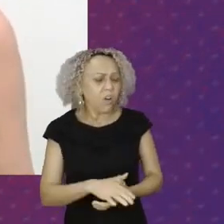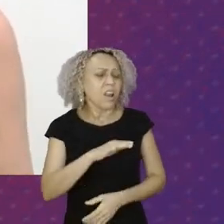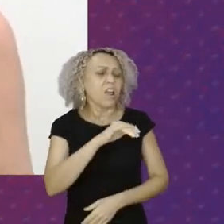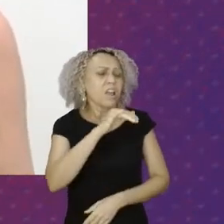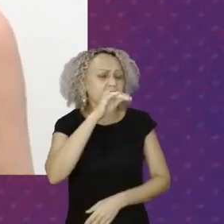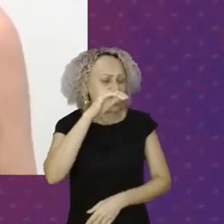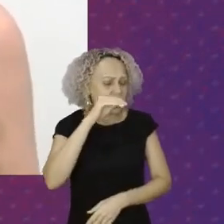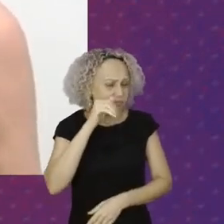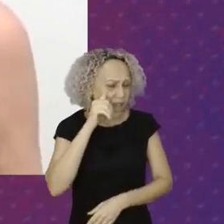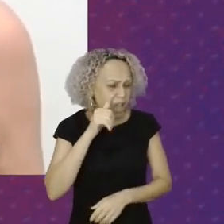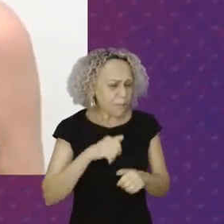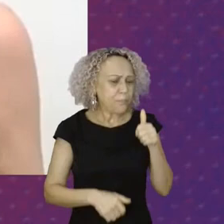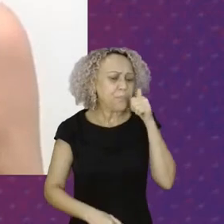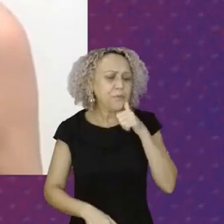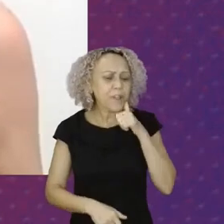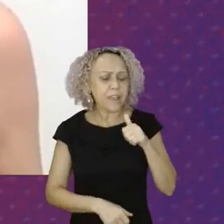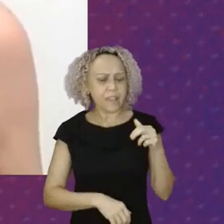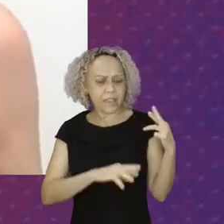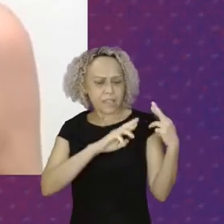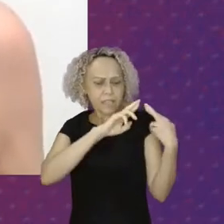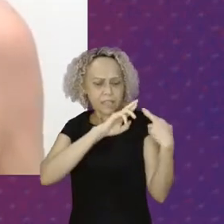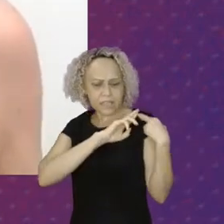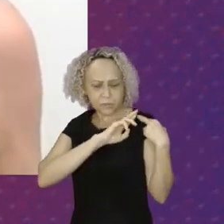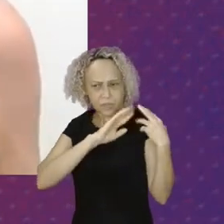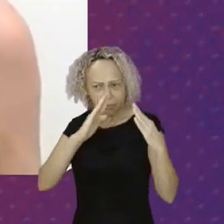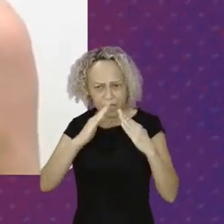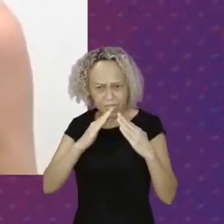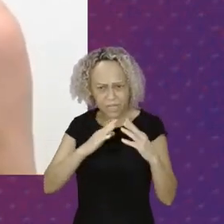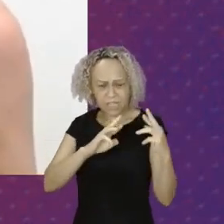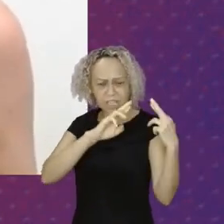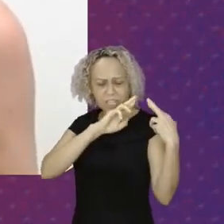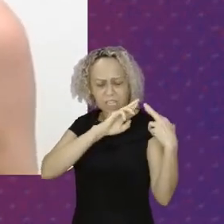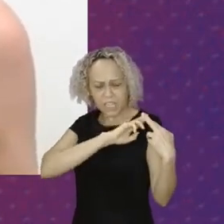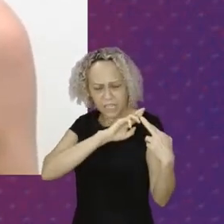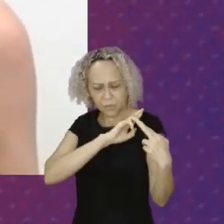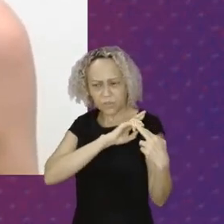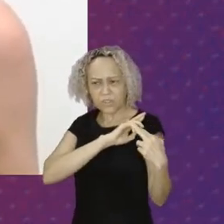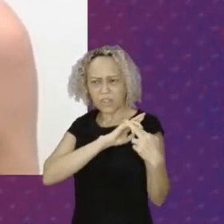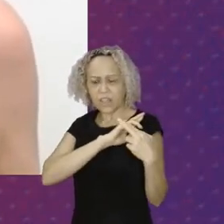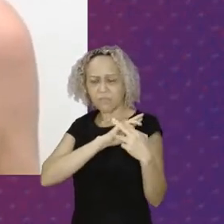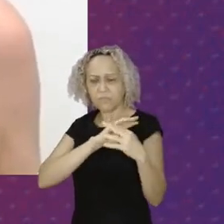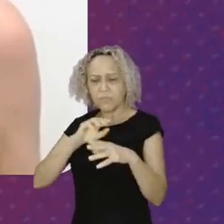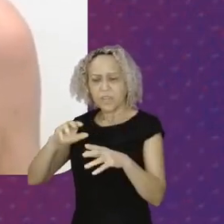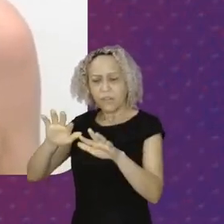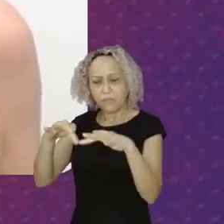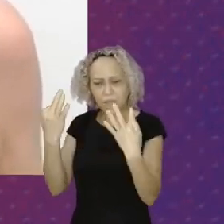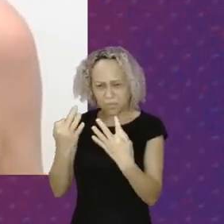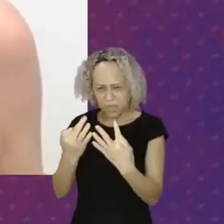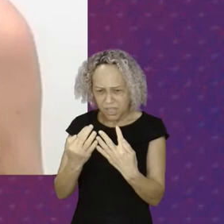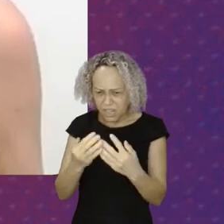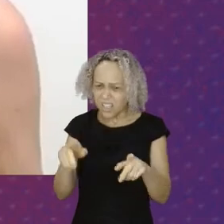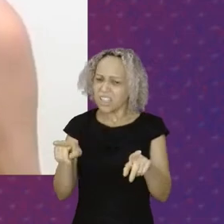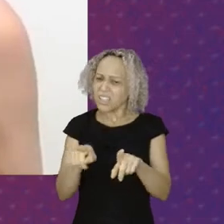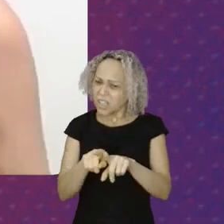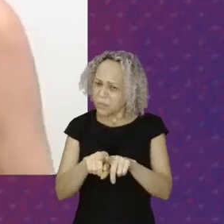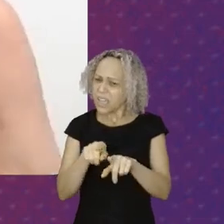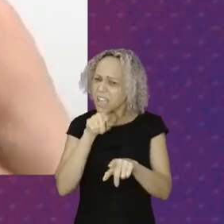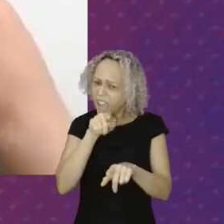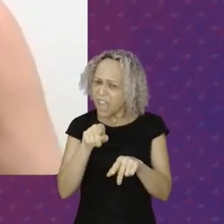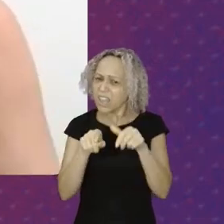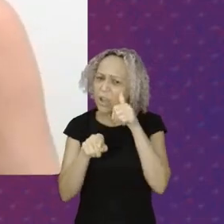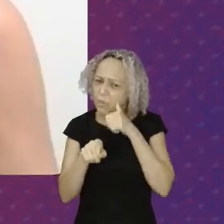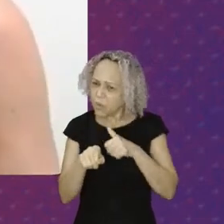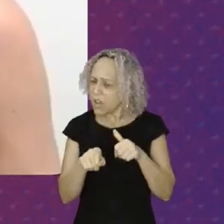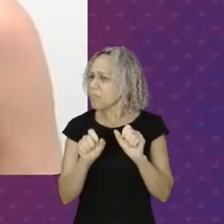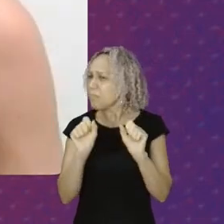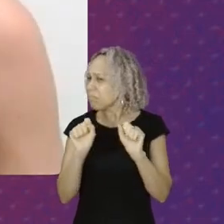responsável pela casa, responsável pela família, pode ser uma mulher com deficiência. Entende? Por que eu estou